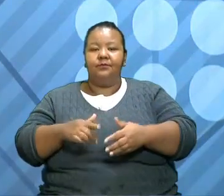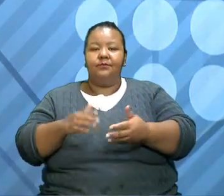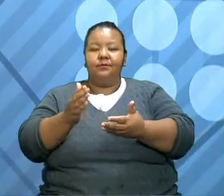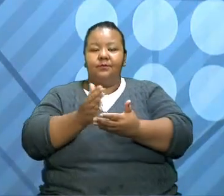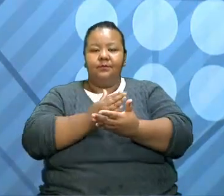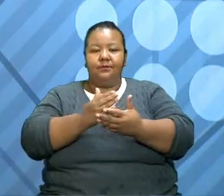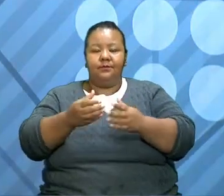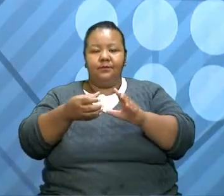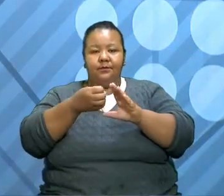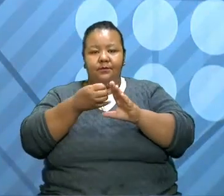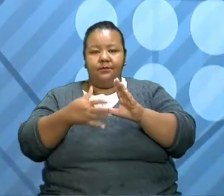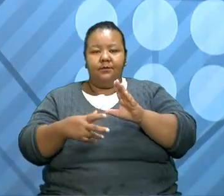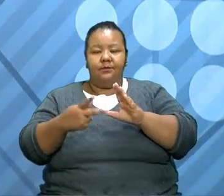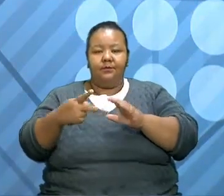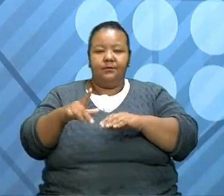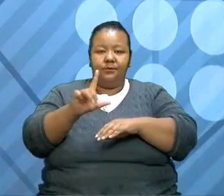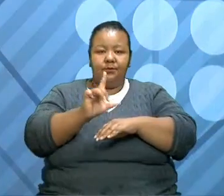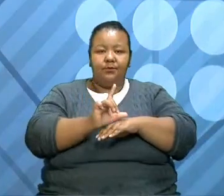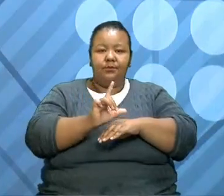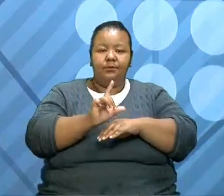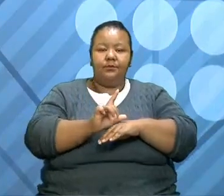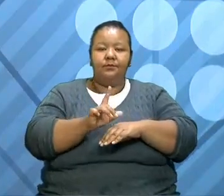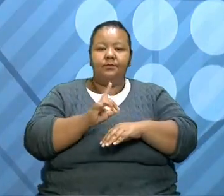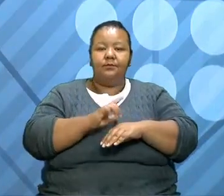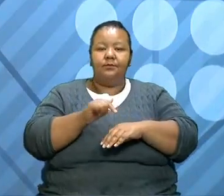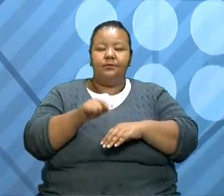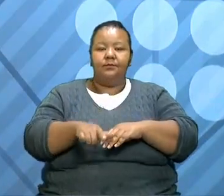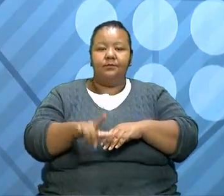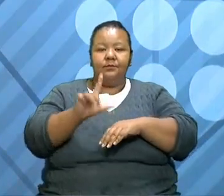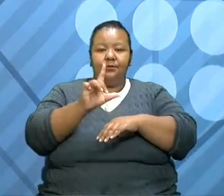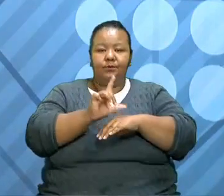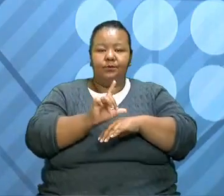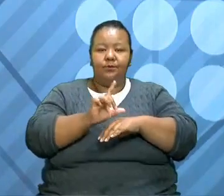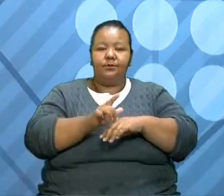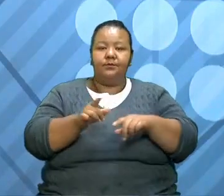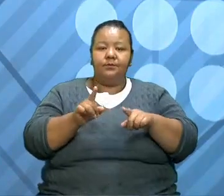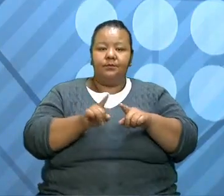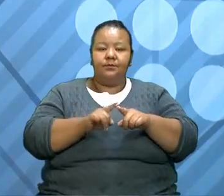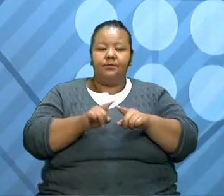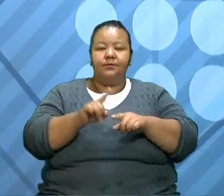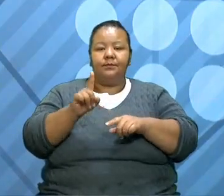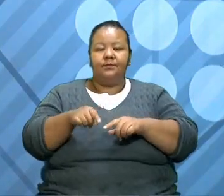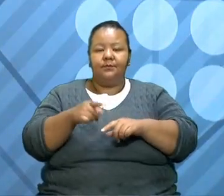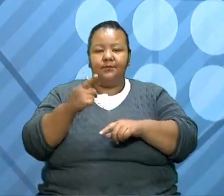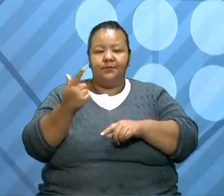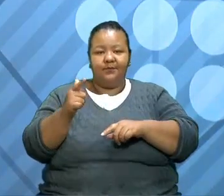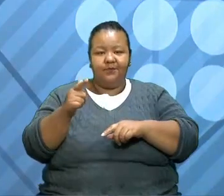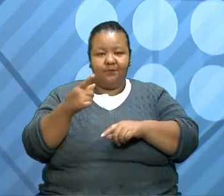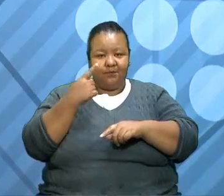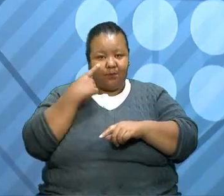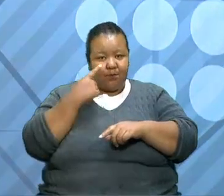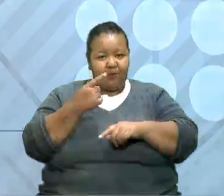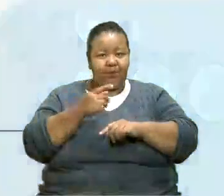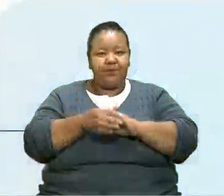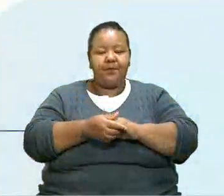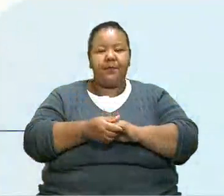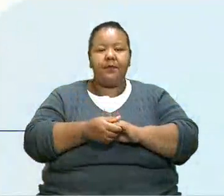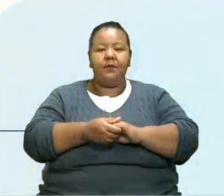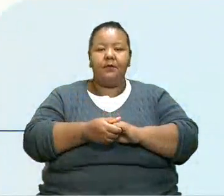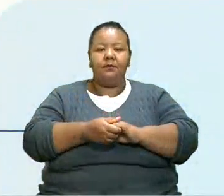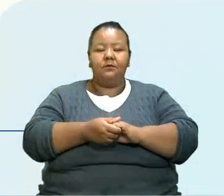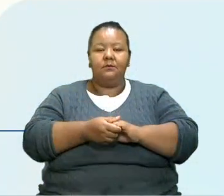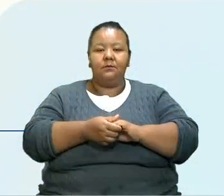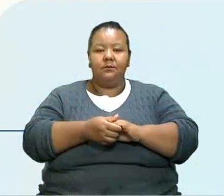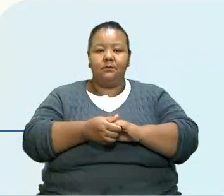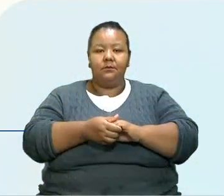algumas características do líder, que tem ali aquele líder que também é gestor. Vamos ver.